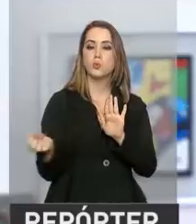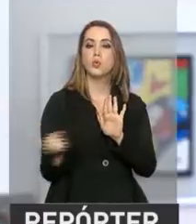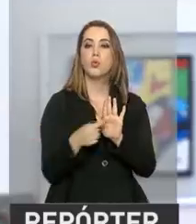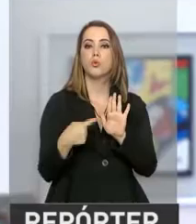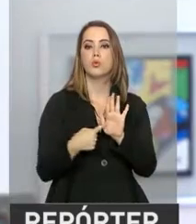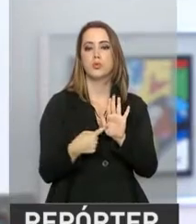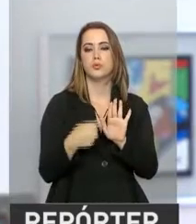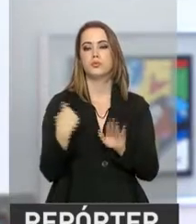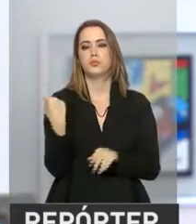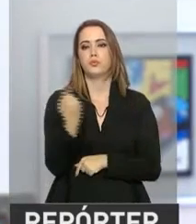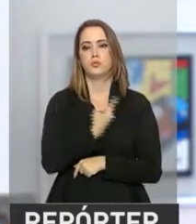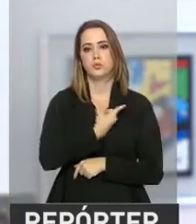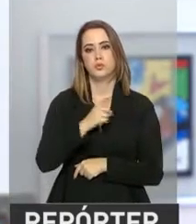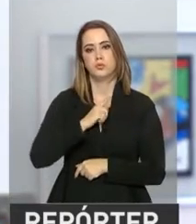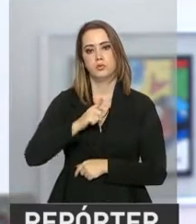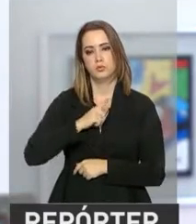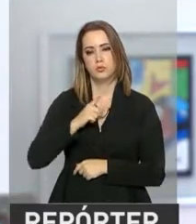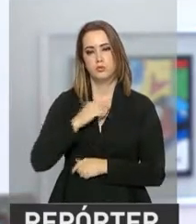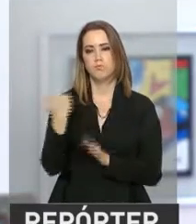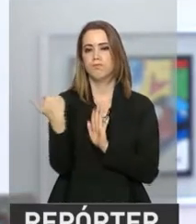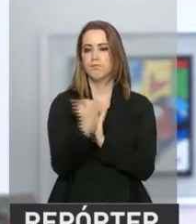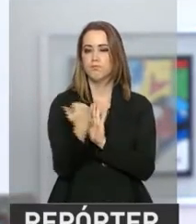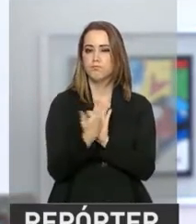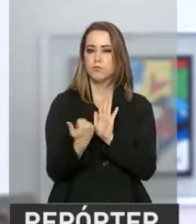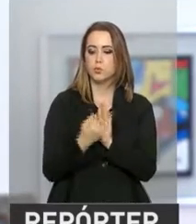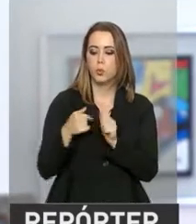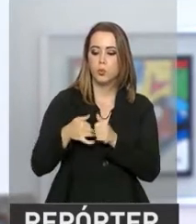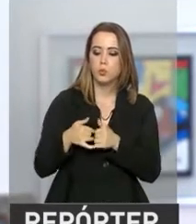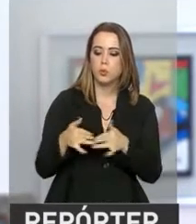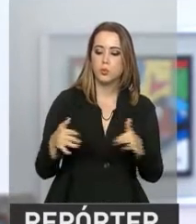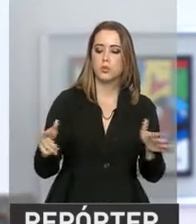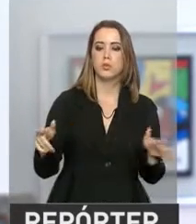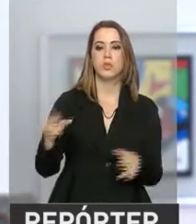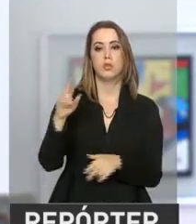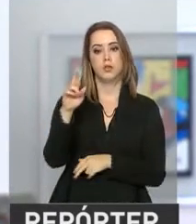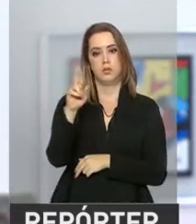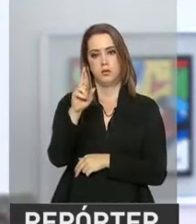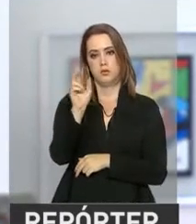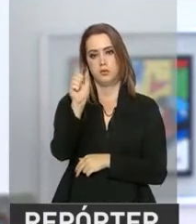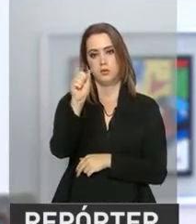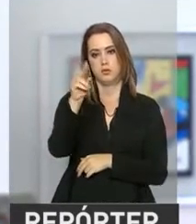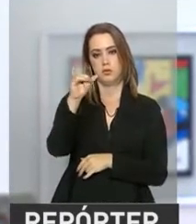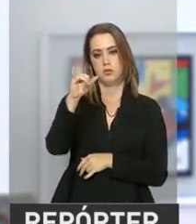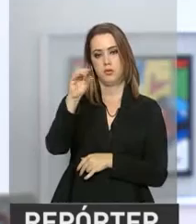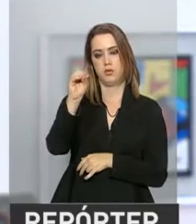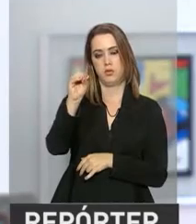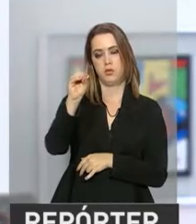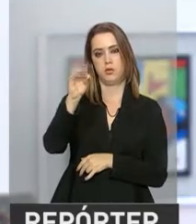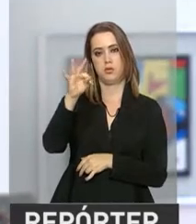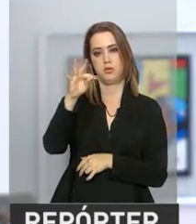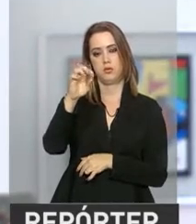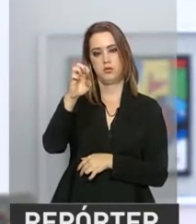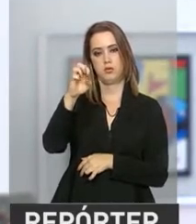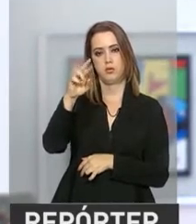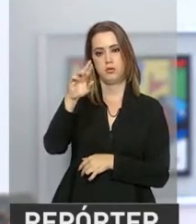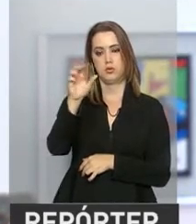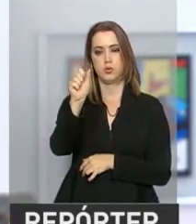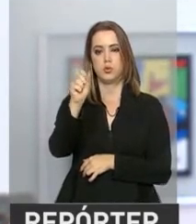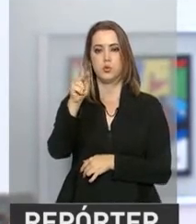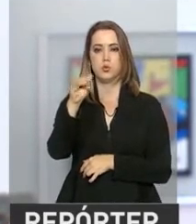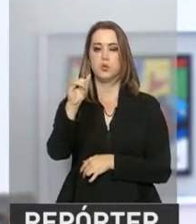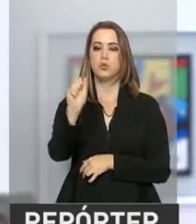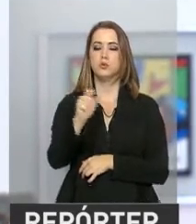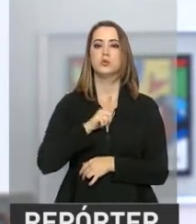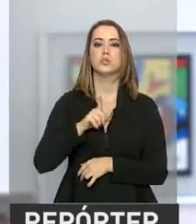procedimentos. Temos um programa de expansão da radioterapia que envolve aceleradores